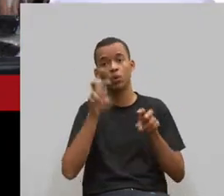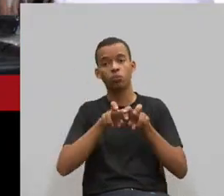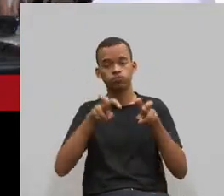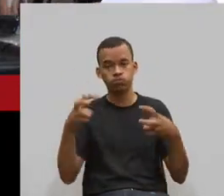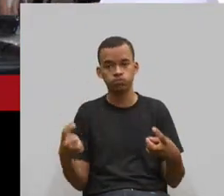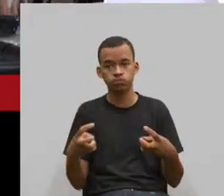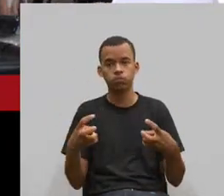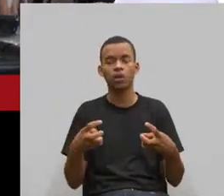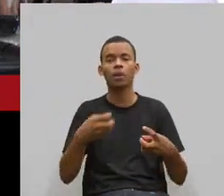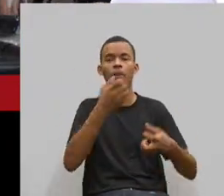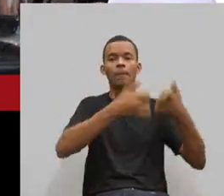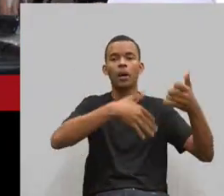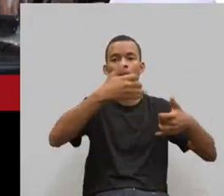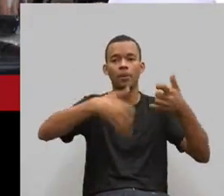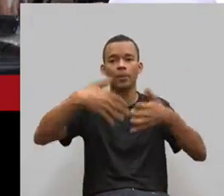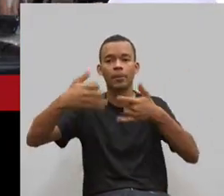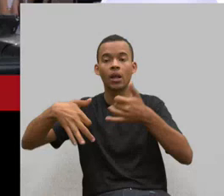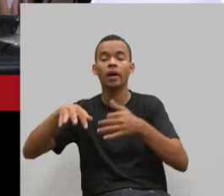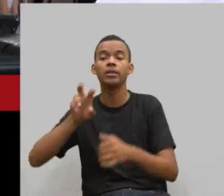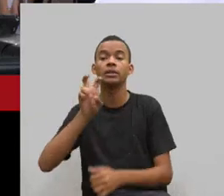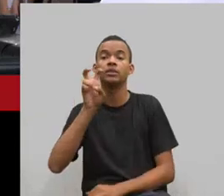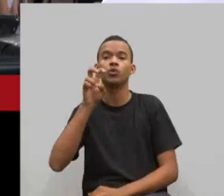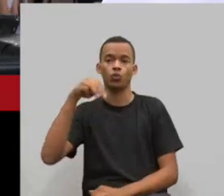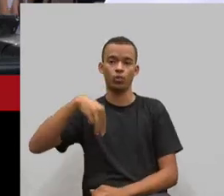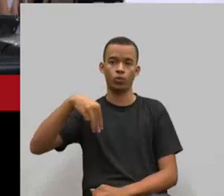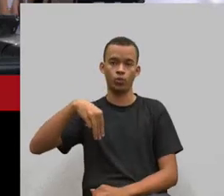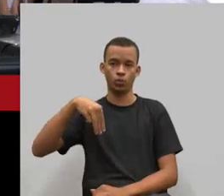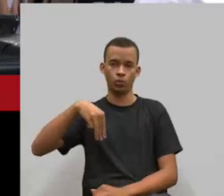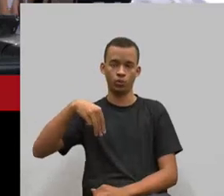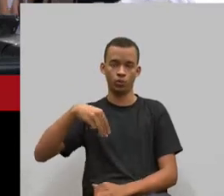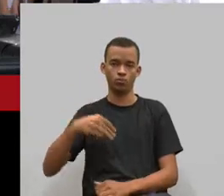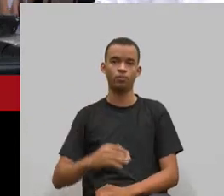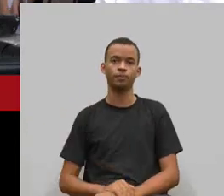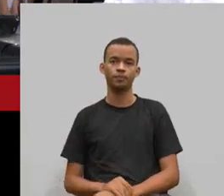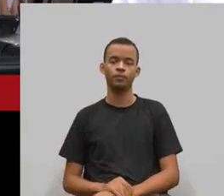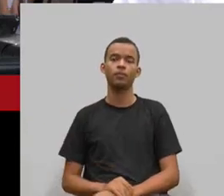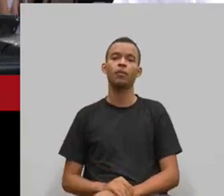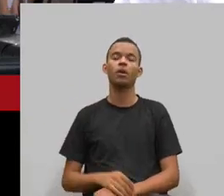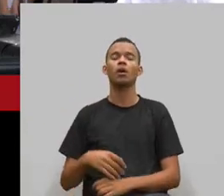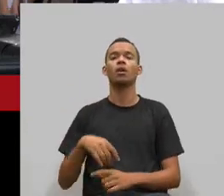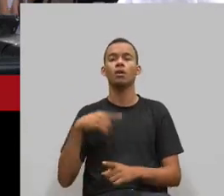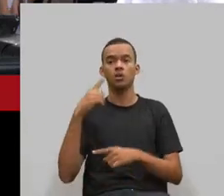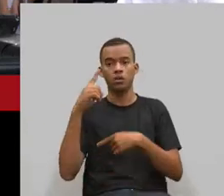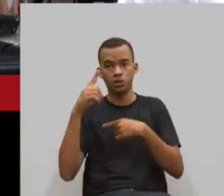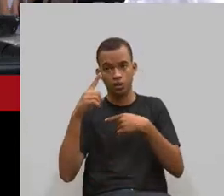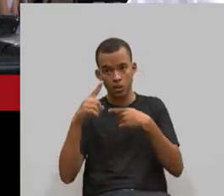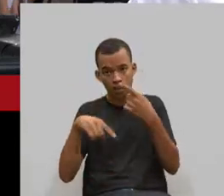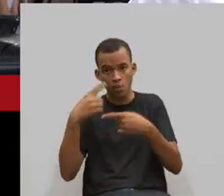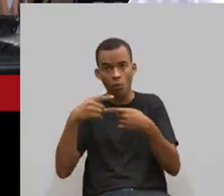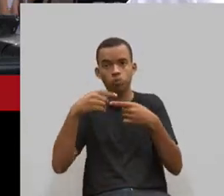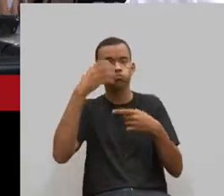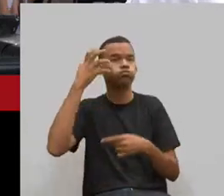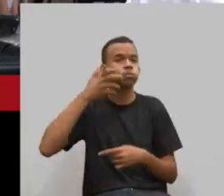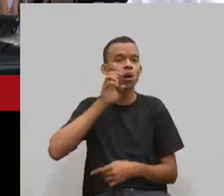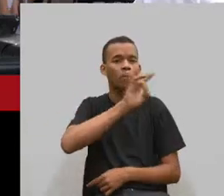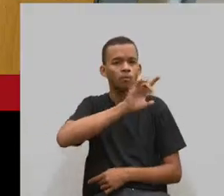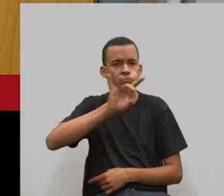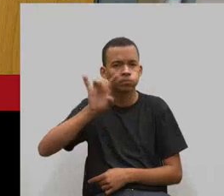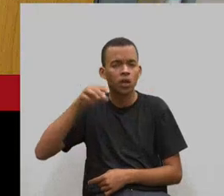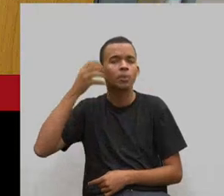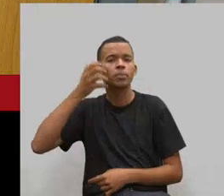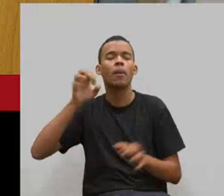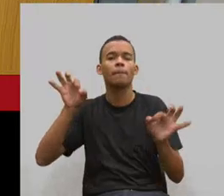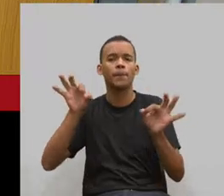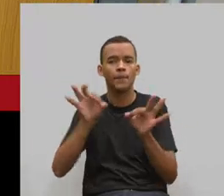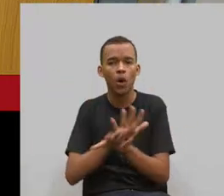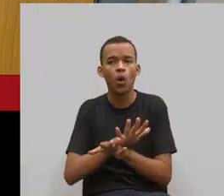minutos para suas explanações e posteriormente daremos início aos debates então vou passar